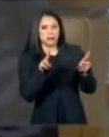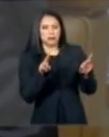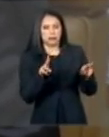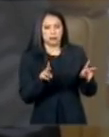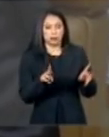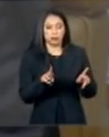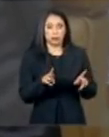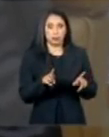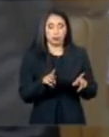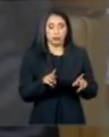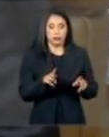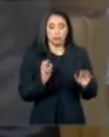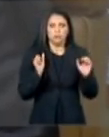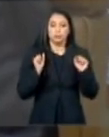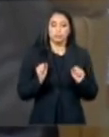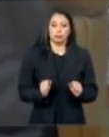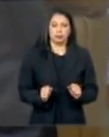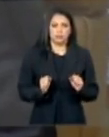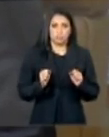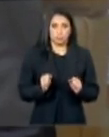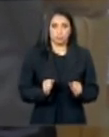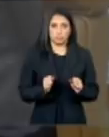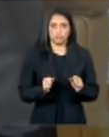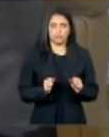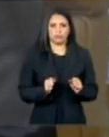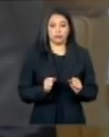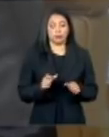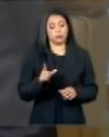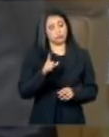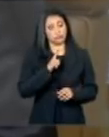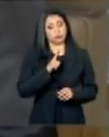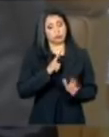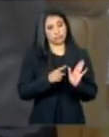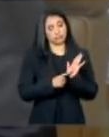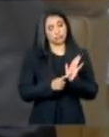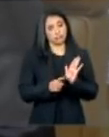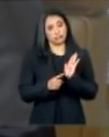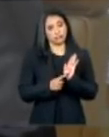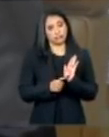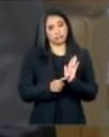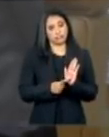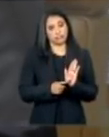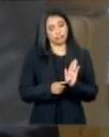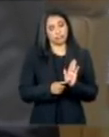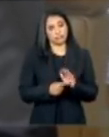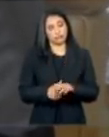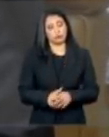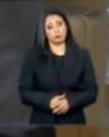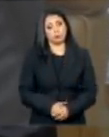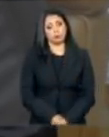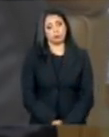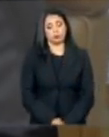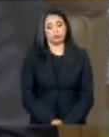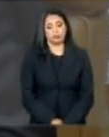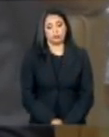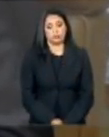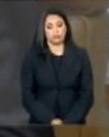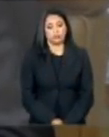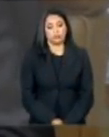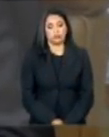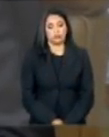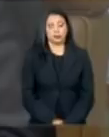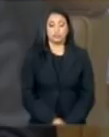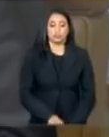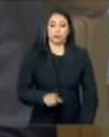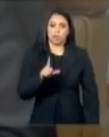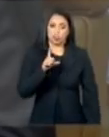possibilidades a propósito não é dada da existência